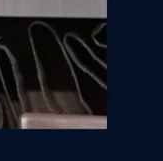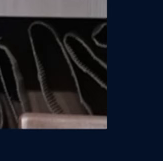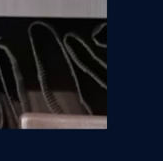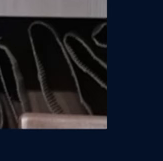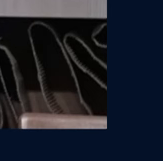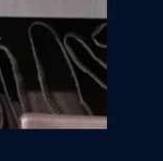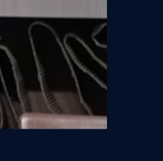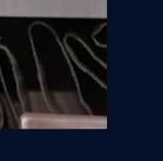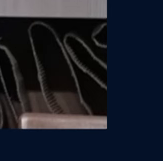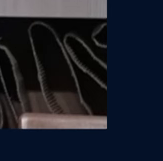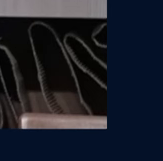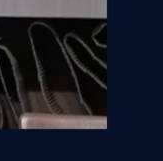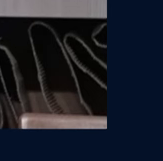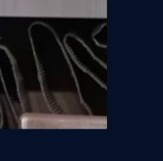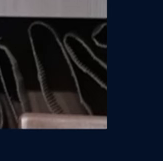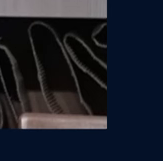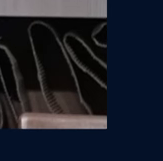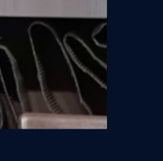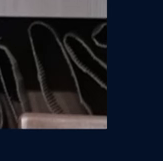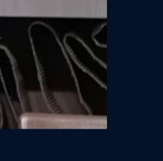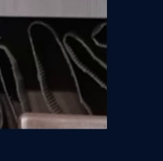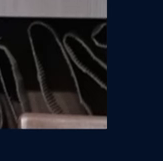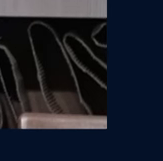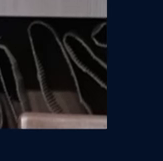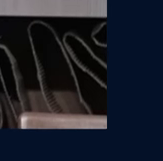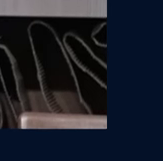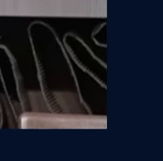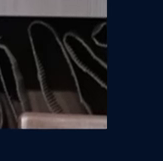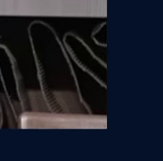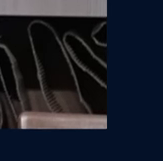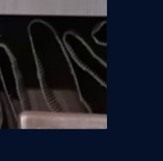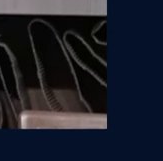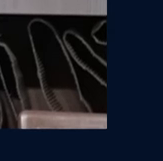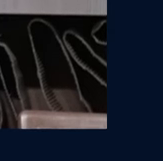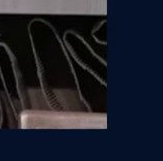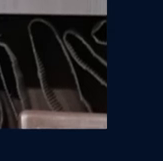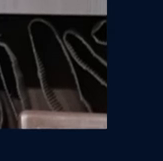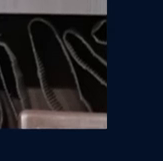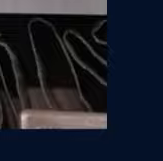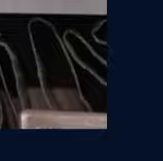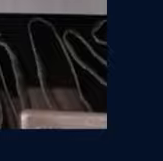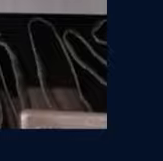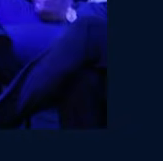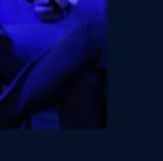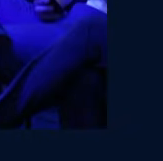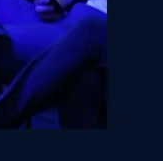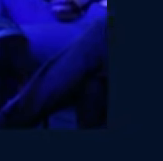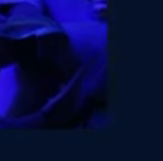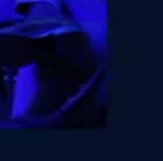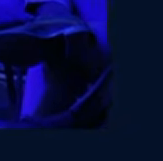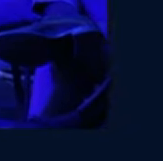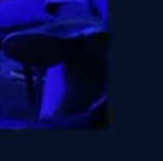palco a Senadora Teresa Cristina para compor esse painel